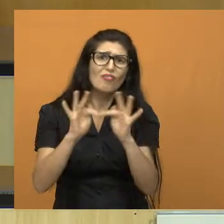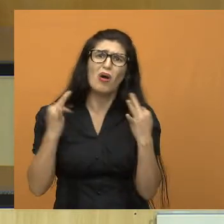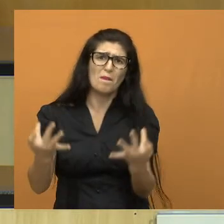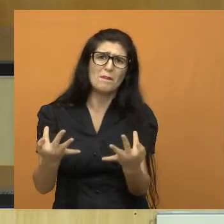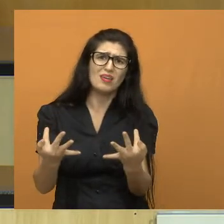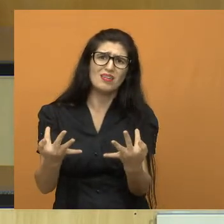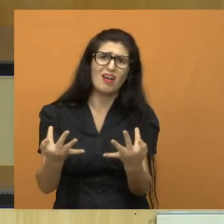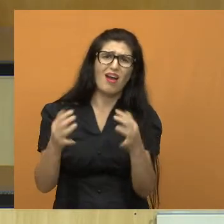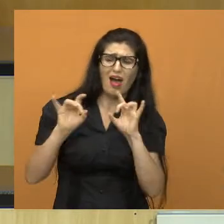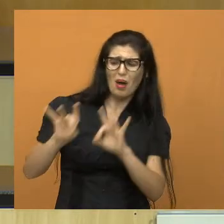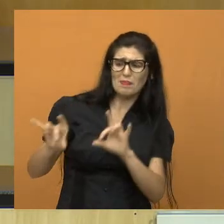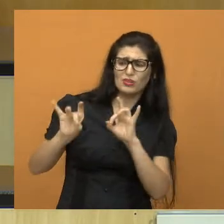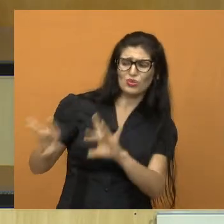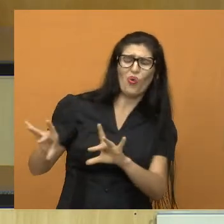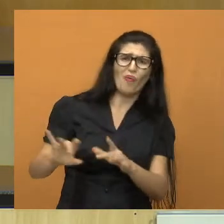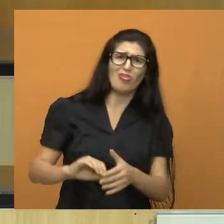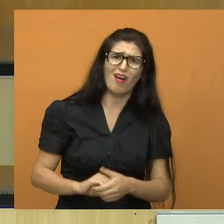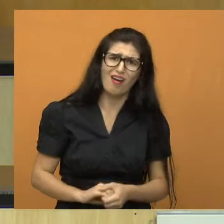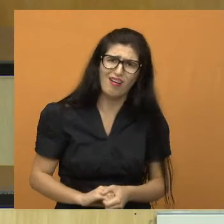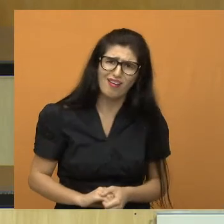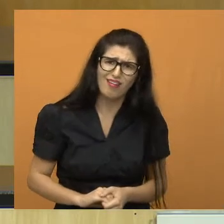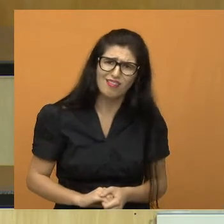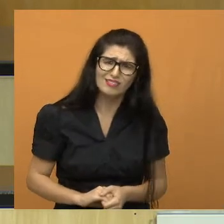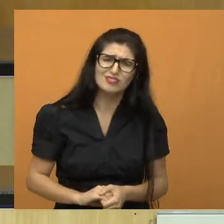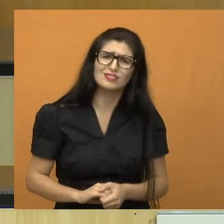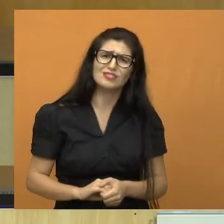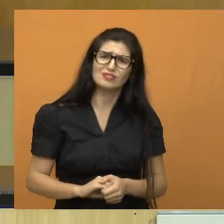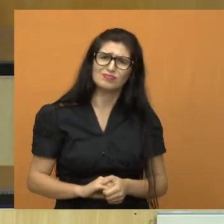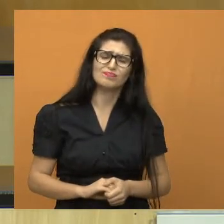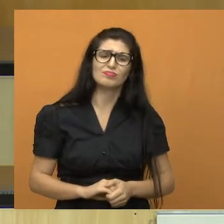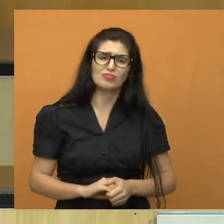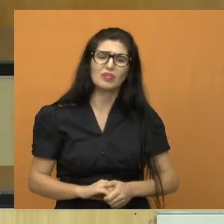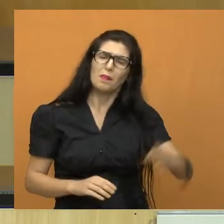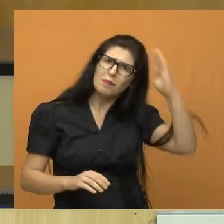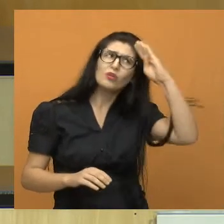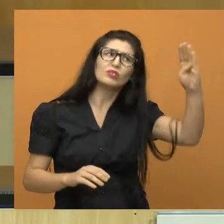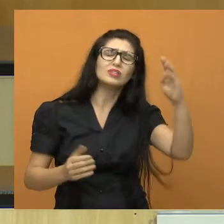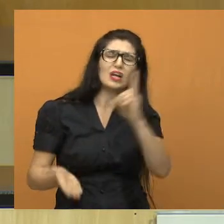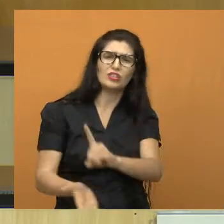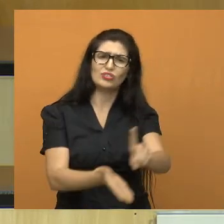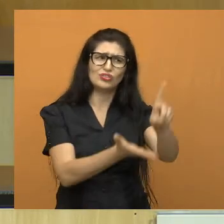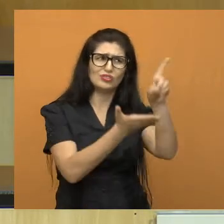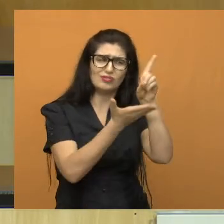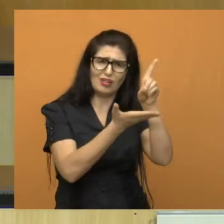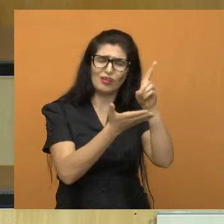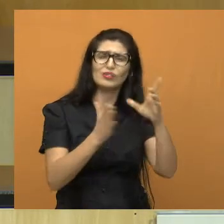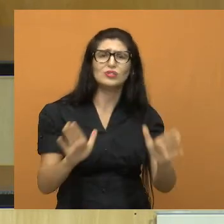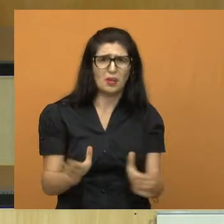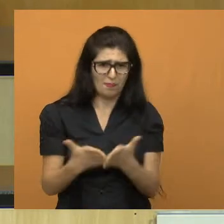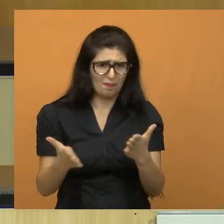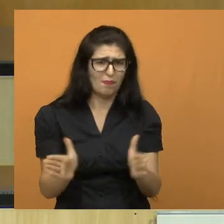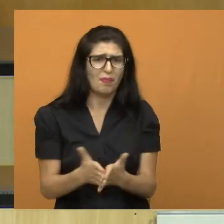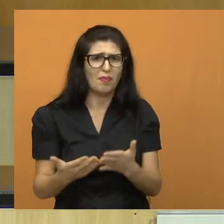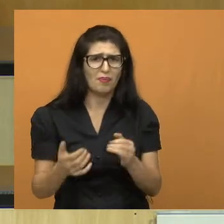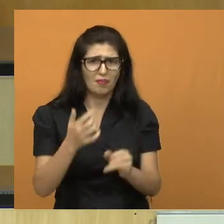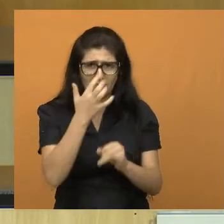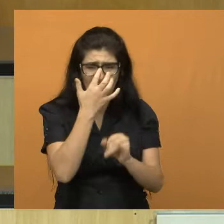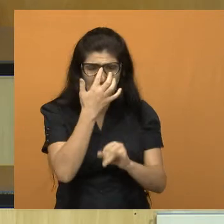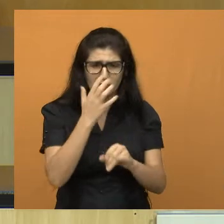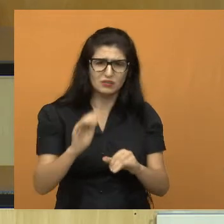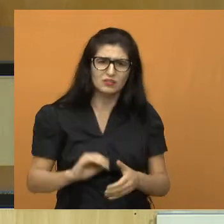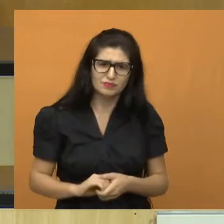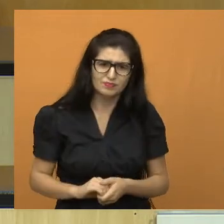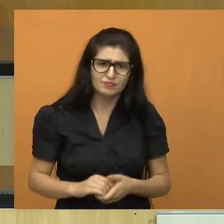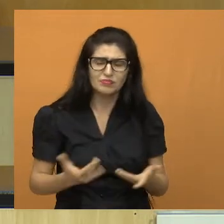A gente, lógico que a prioridade de Deus são os pobres. Se a gente buscasse viver a justiça, não